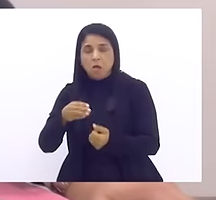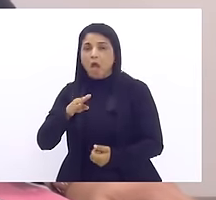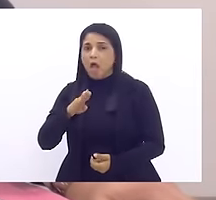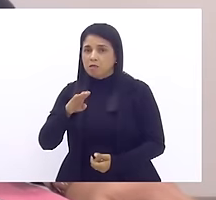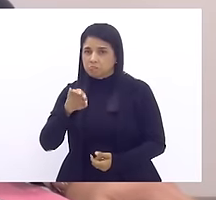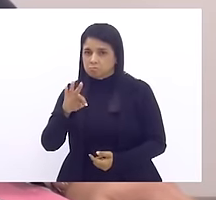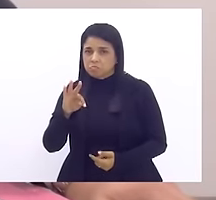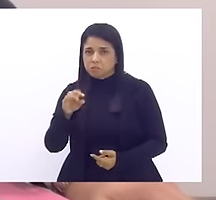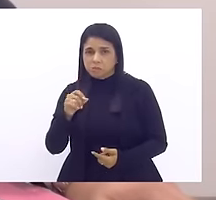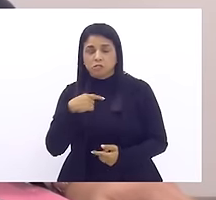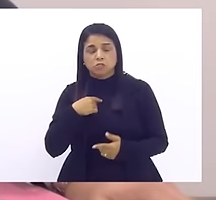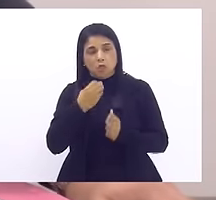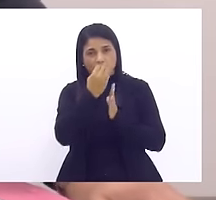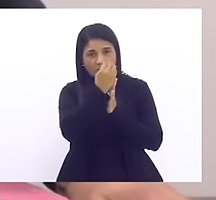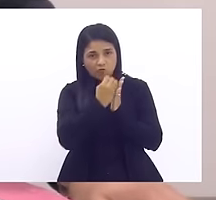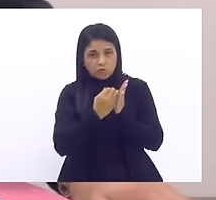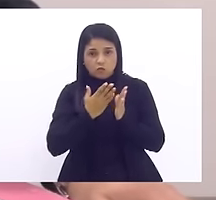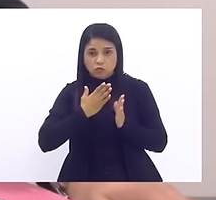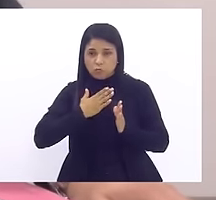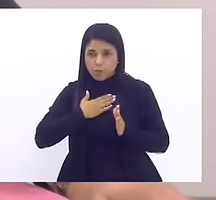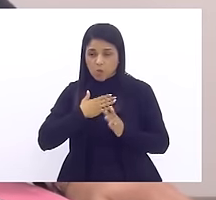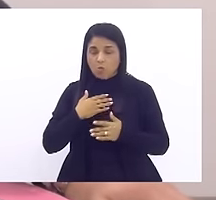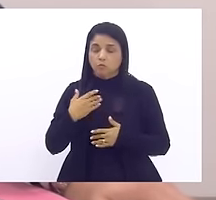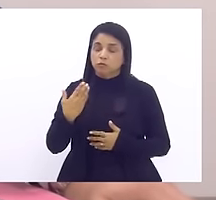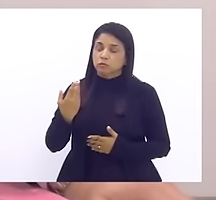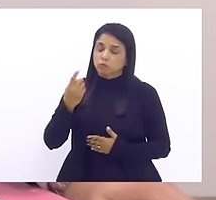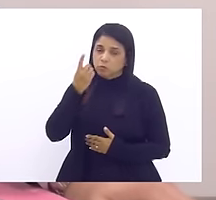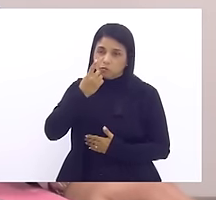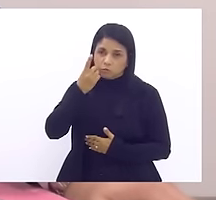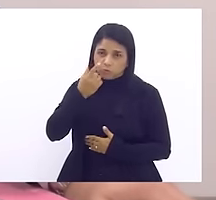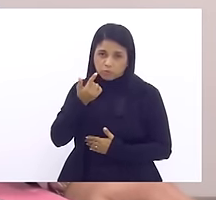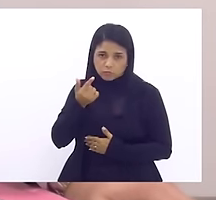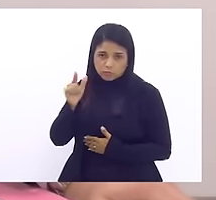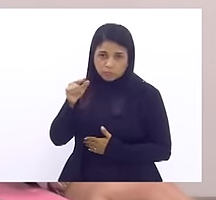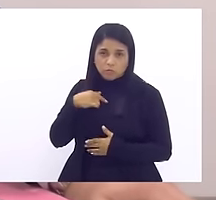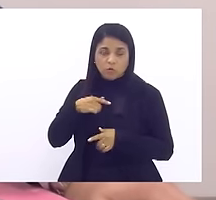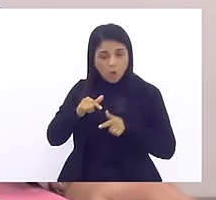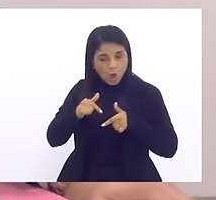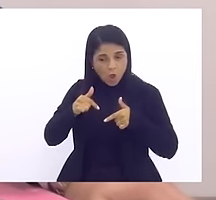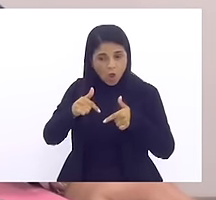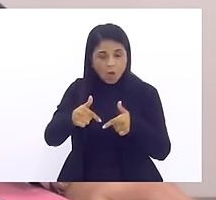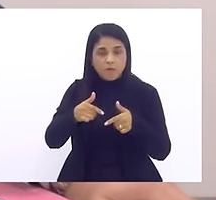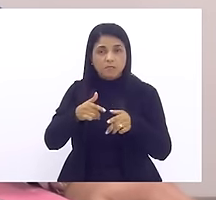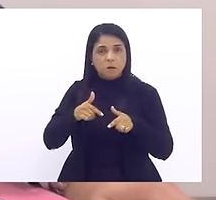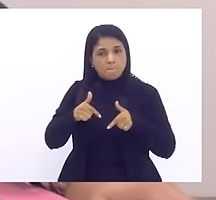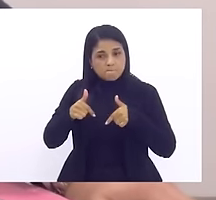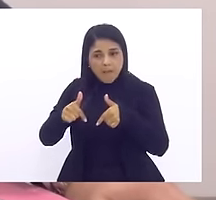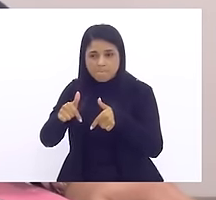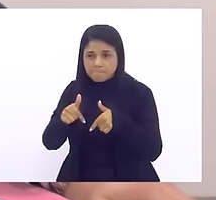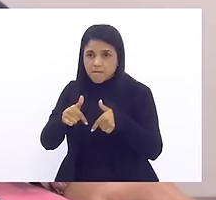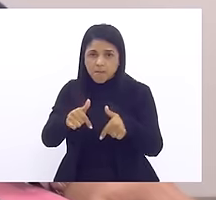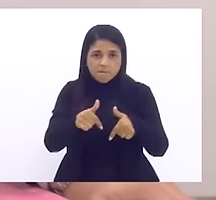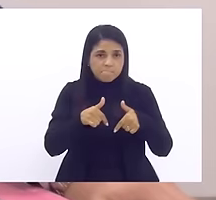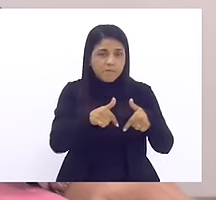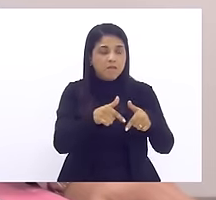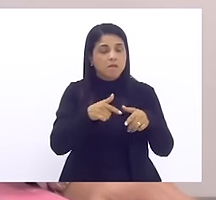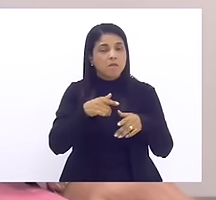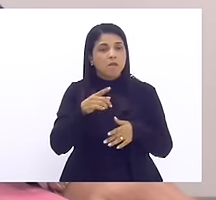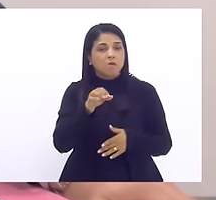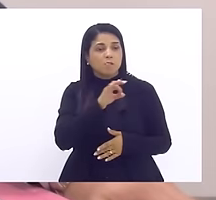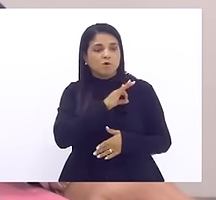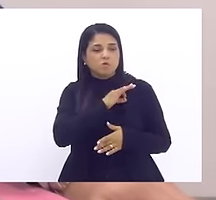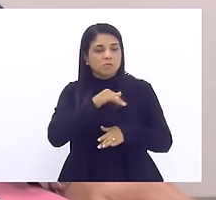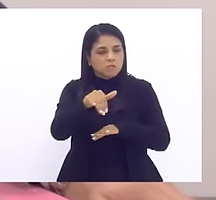contrário tem o ofícios meus e Acredito que muitos colegas aqui para que essas operações se intensifiquem cada vez mais quanto mais polícia na rua